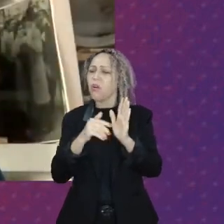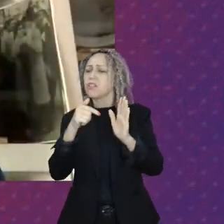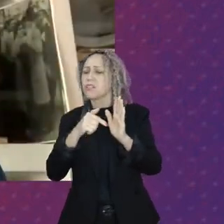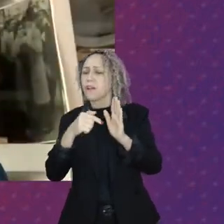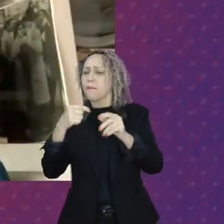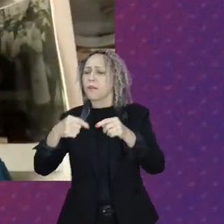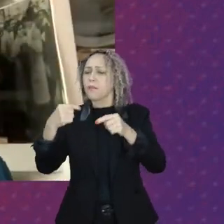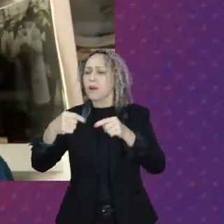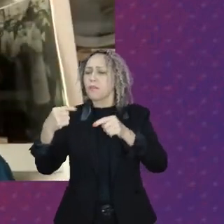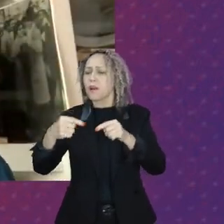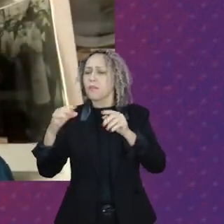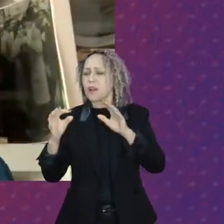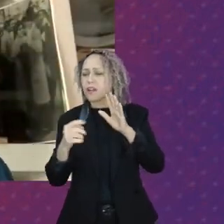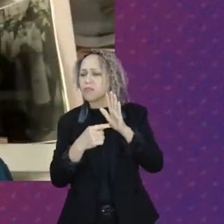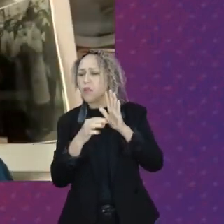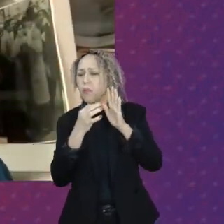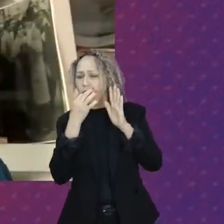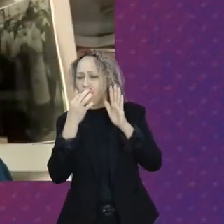sociedade,